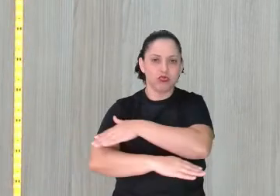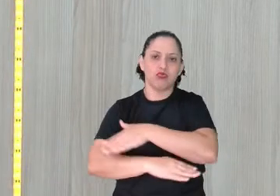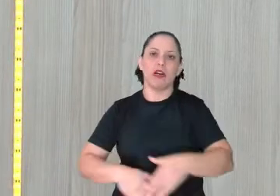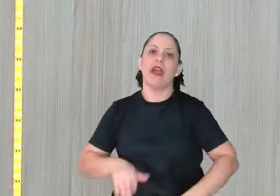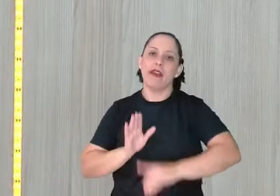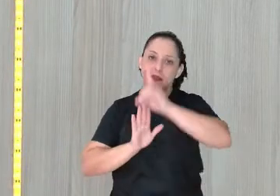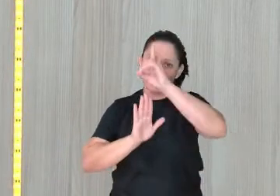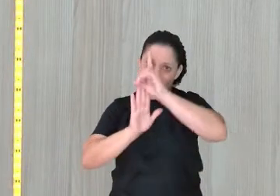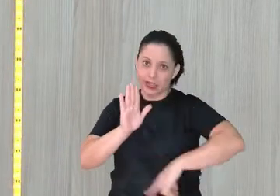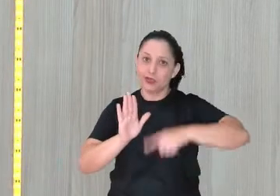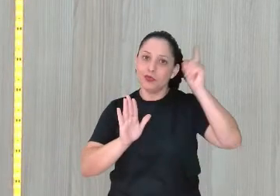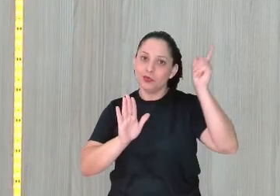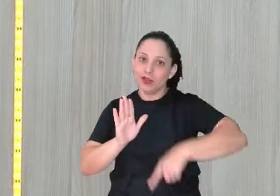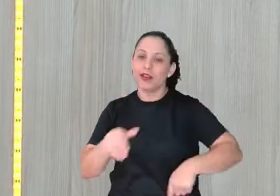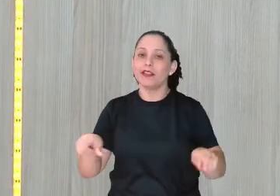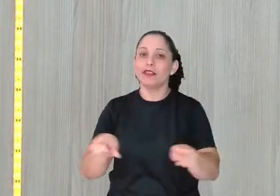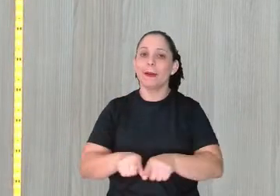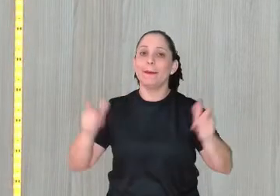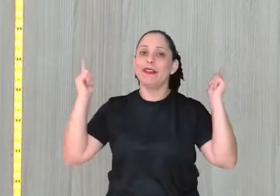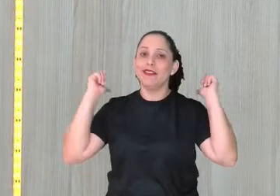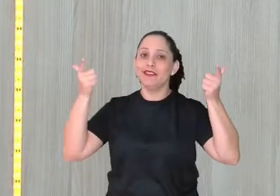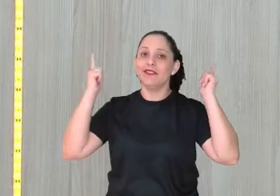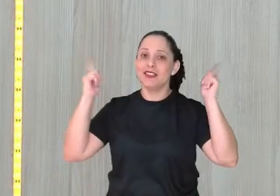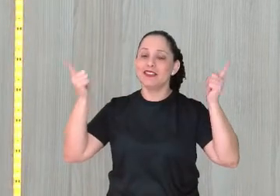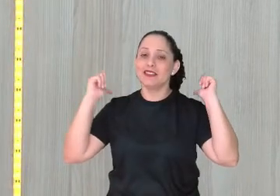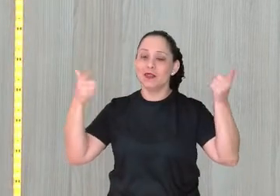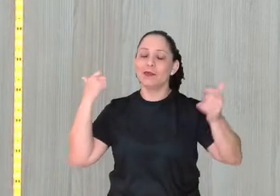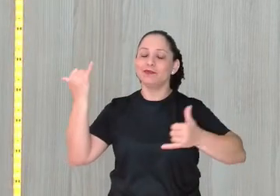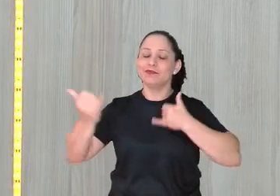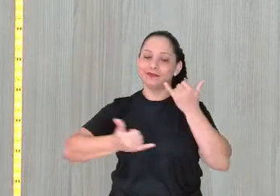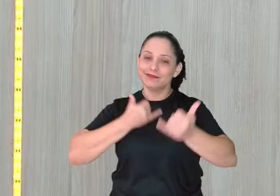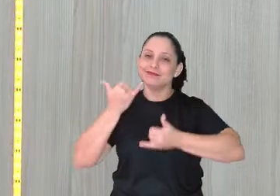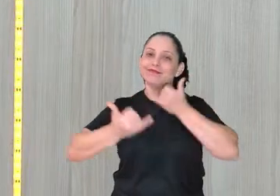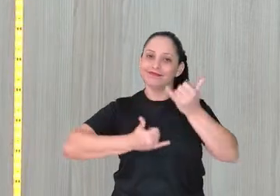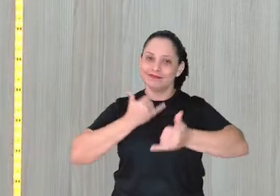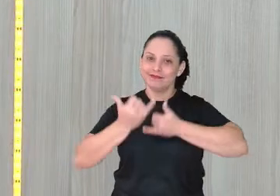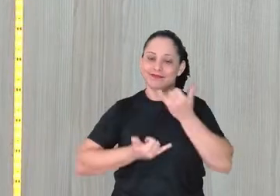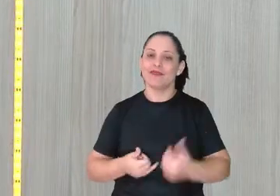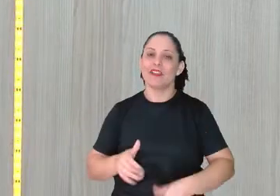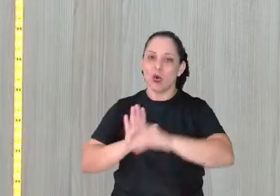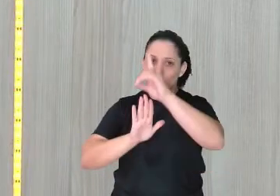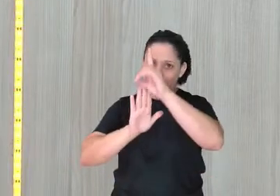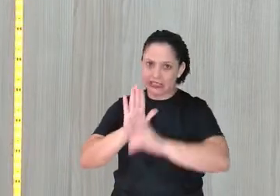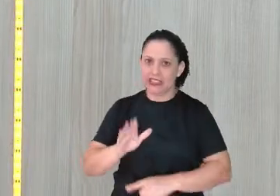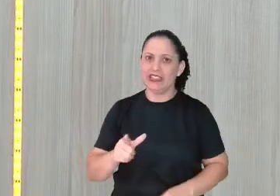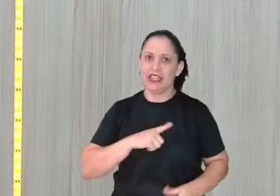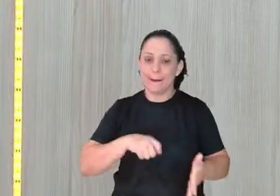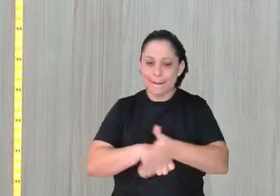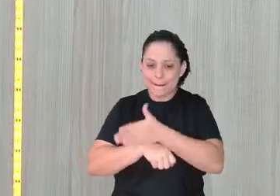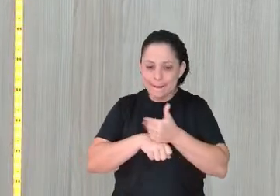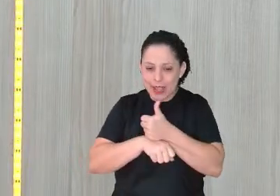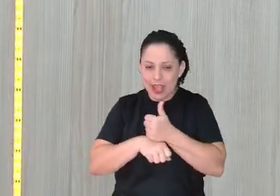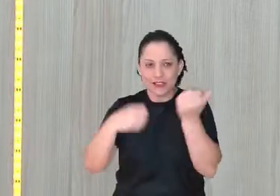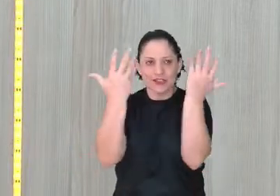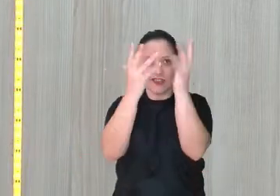direito. E é lazer e diversão também, viu, gente? Que é um direito um parque nosso. arborizado para a